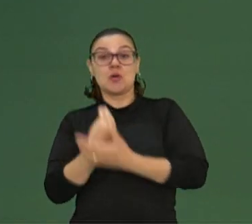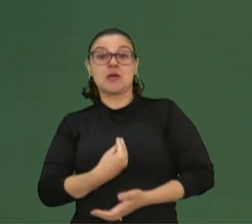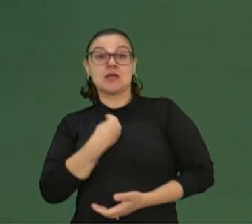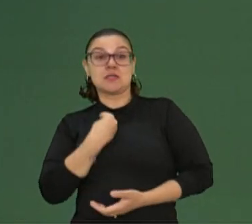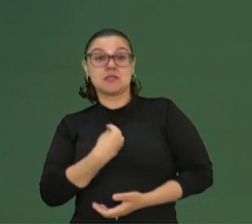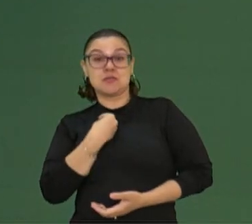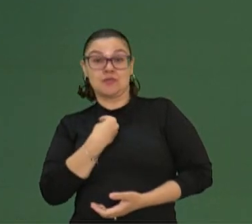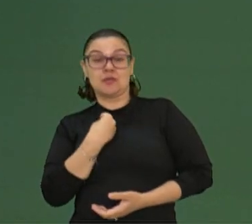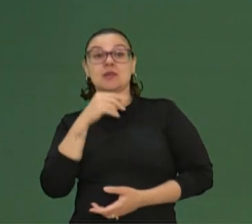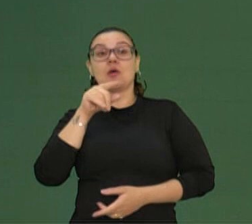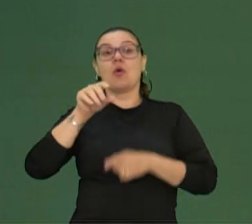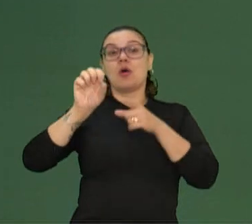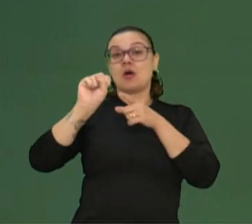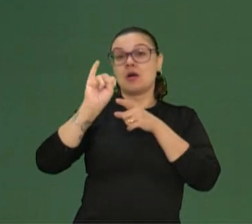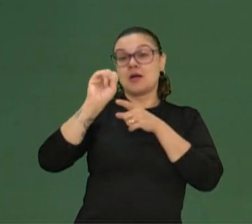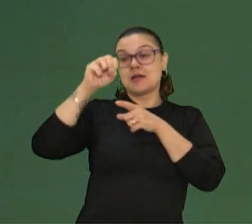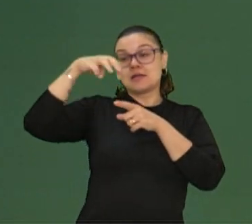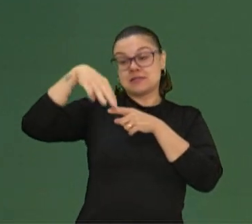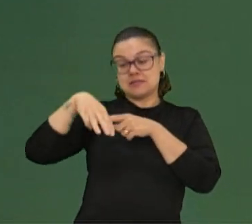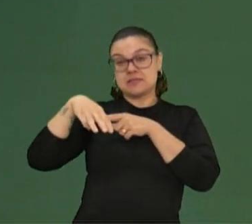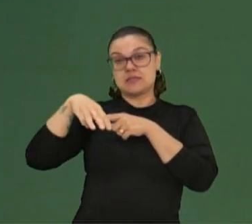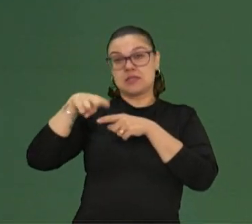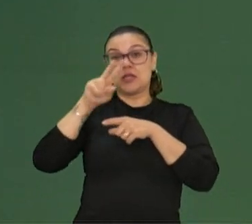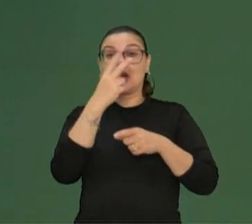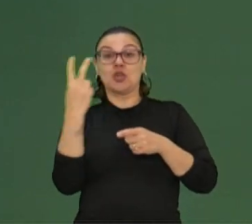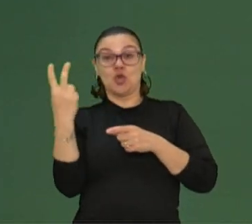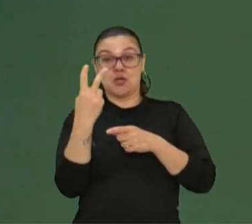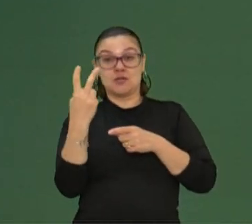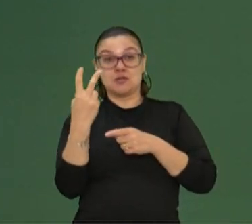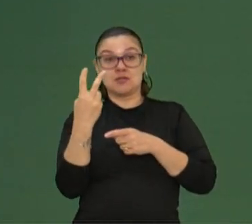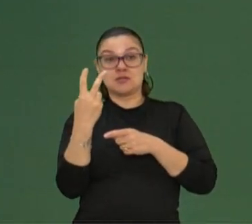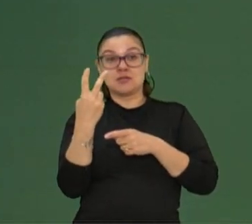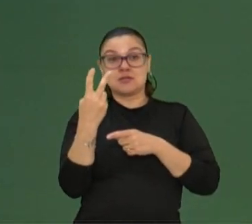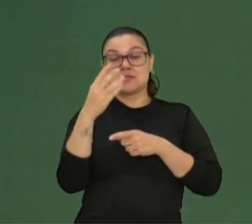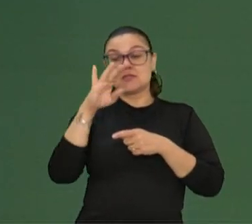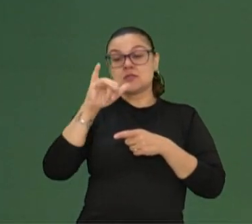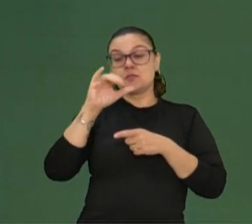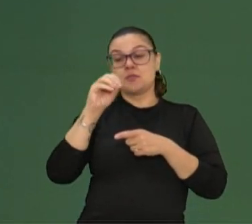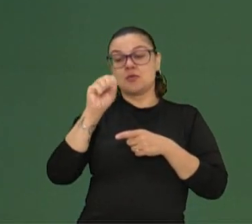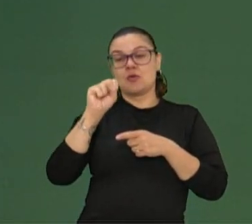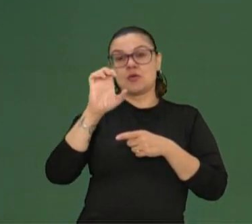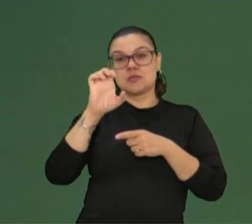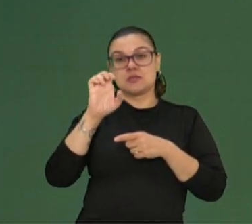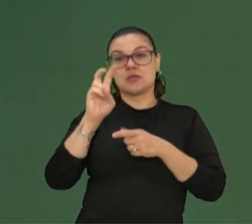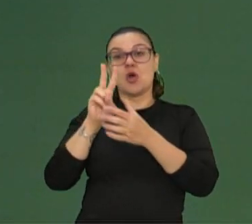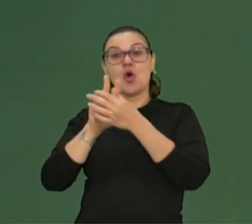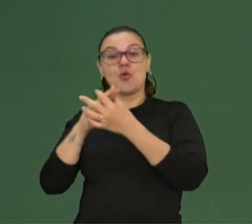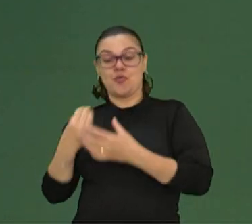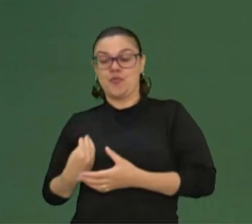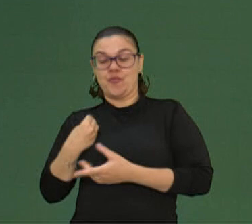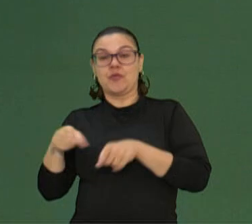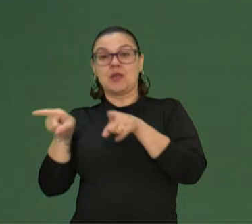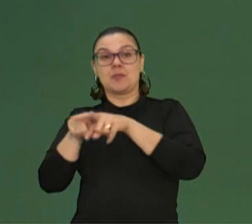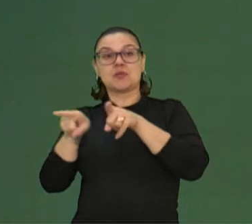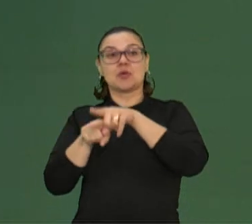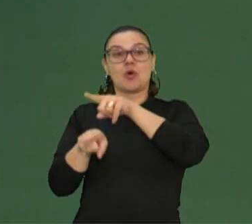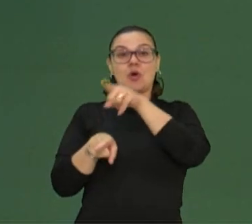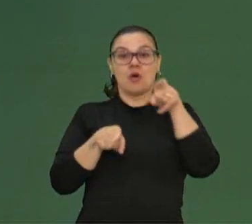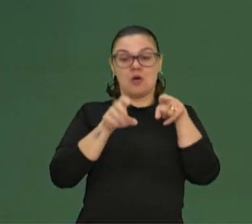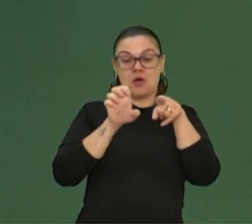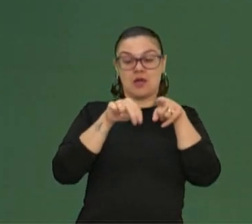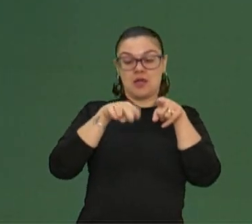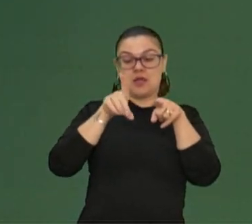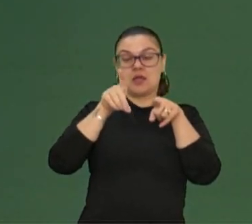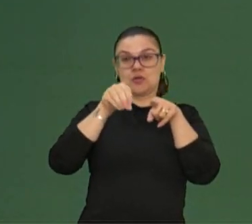Endo, porque é dentro. Então, sim, bio, é vidas ao mesmo tempo. E do lado de